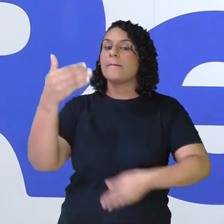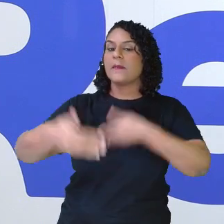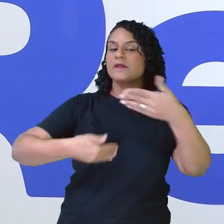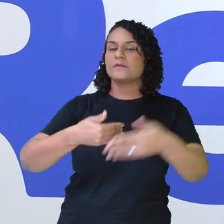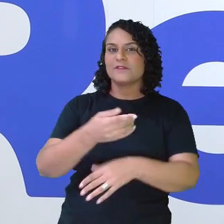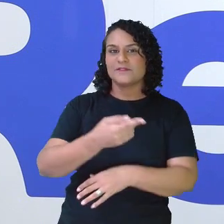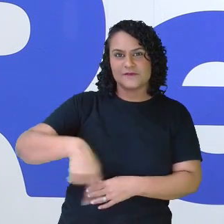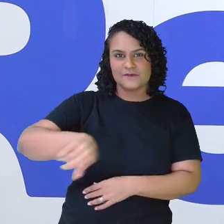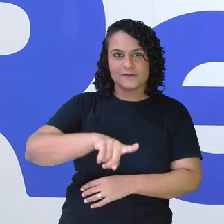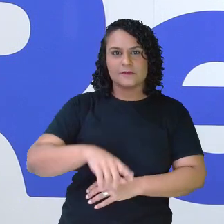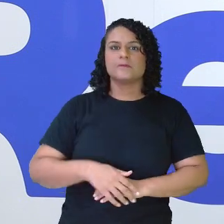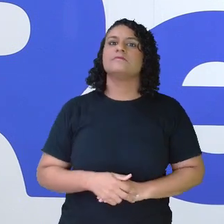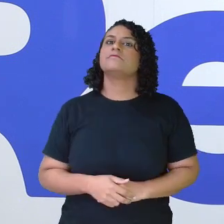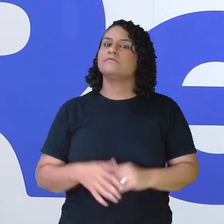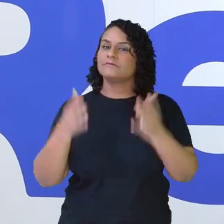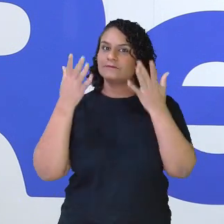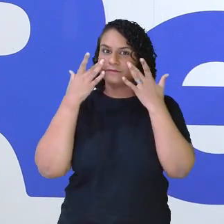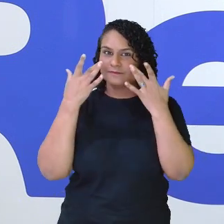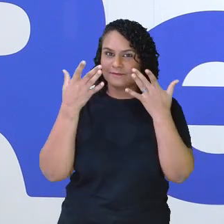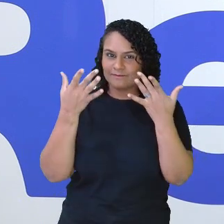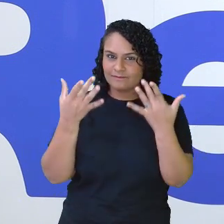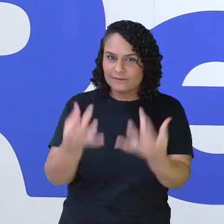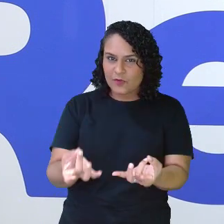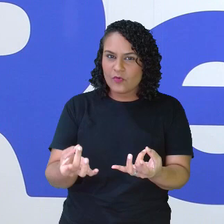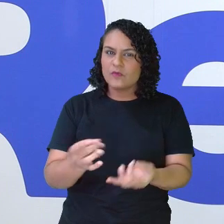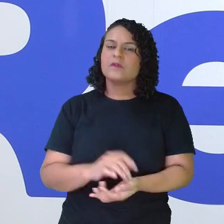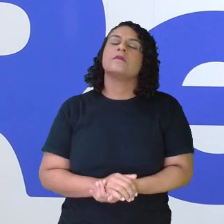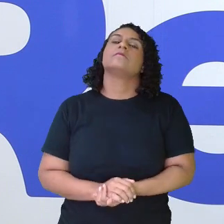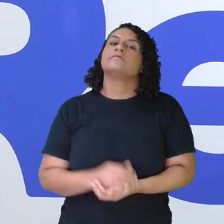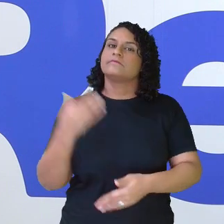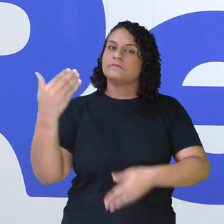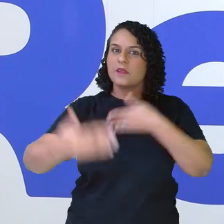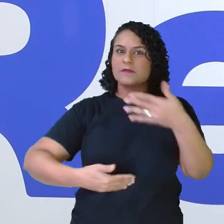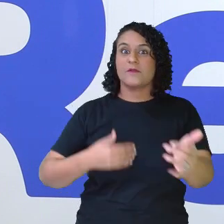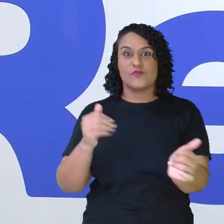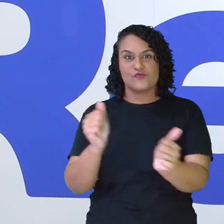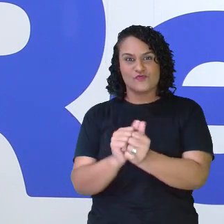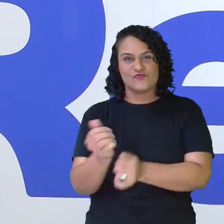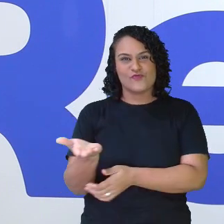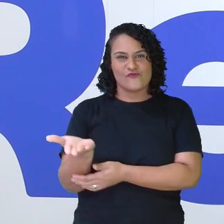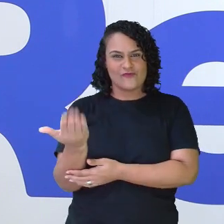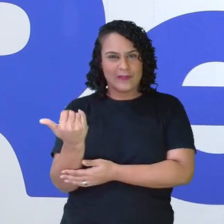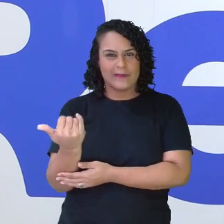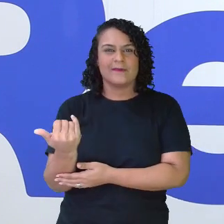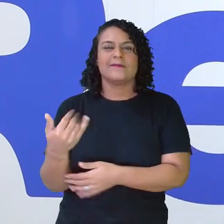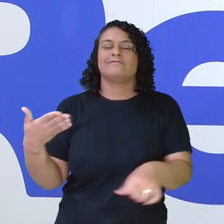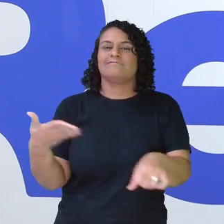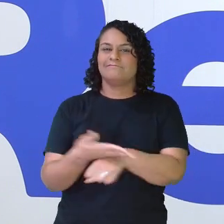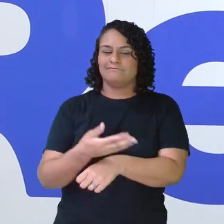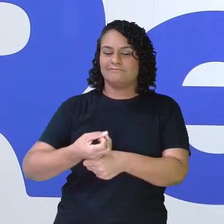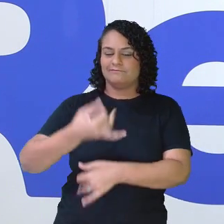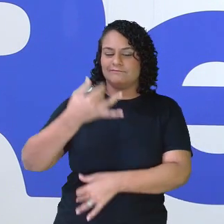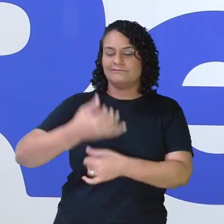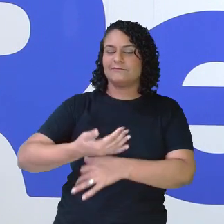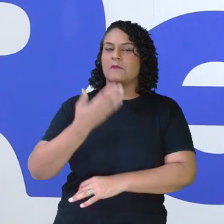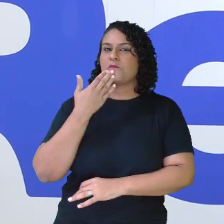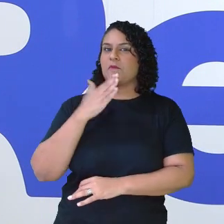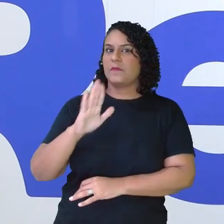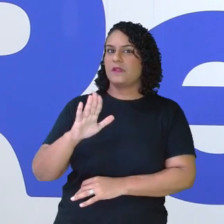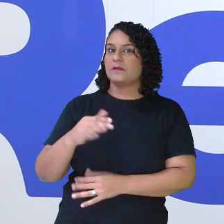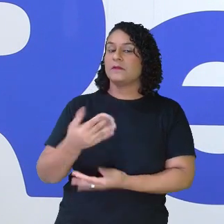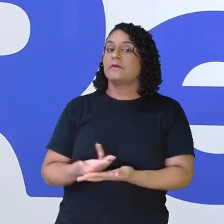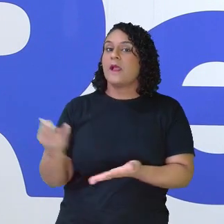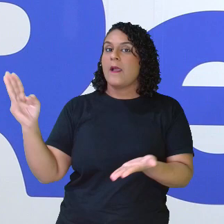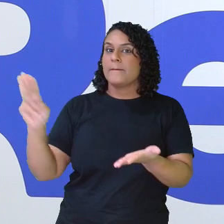Então, fica a postos, presta atenção, mas participa junto comigo, tá? Eu prometo que a mensagem que